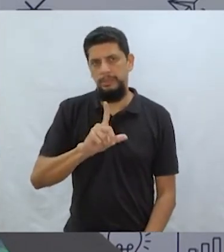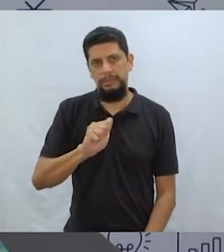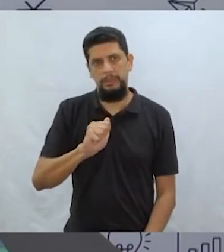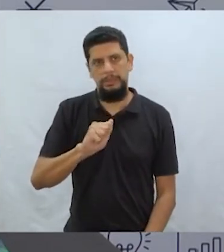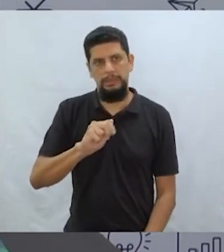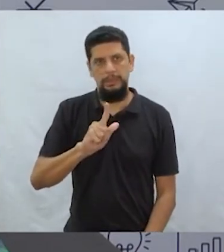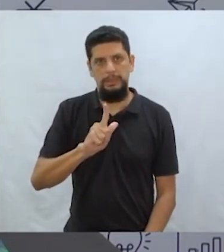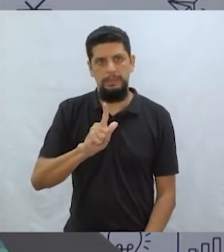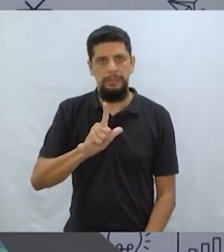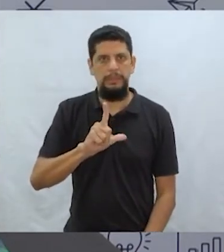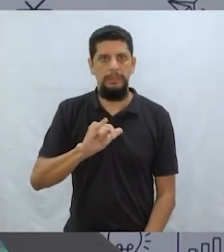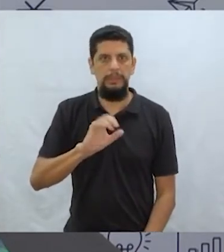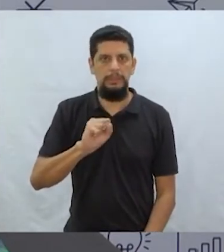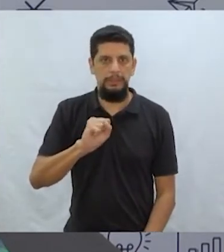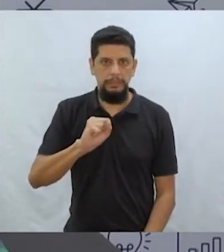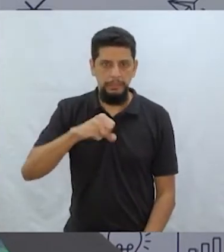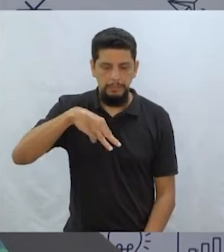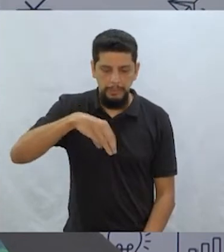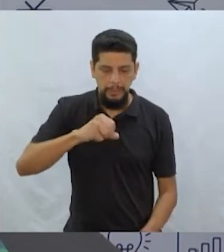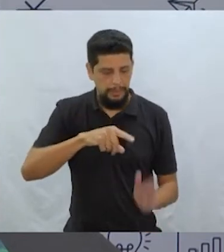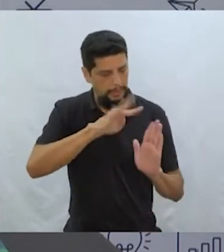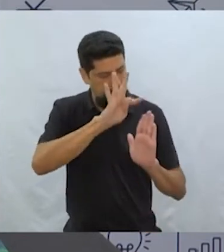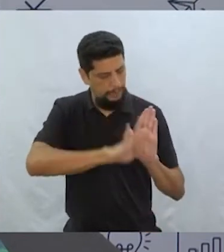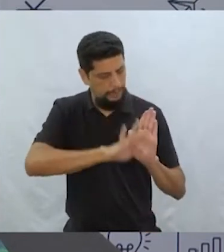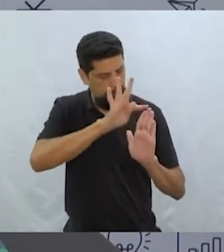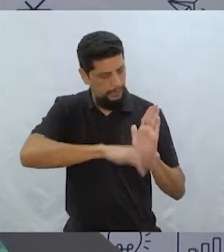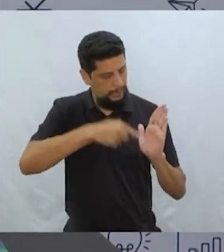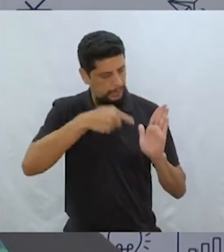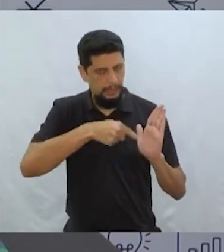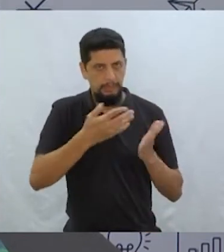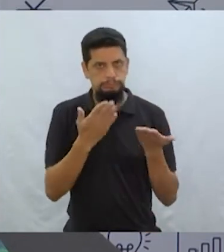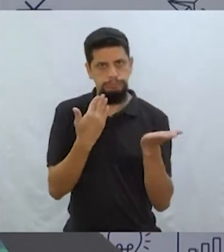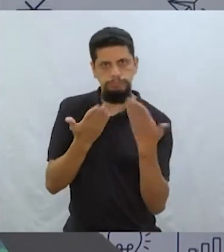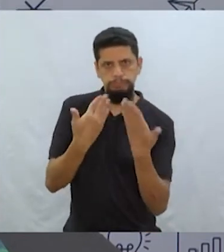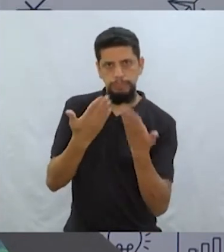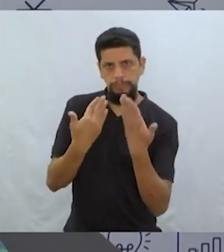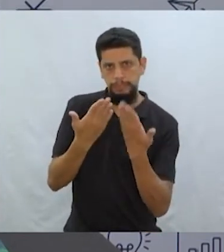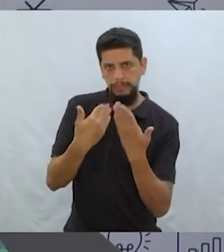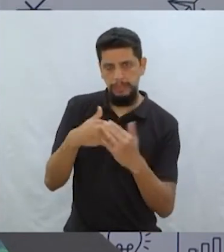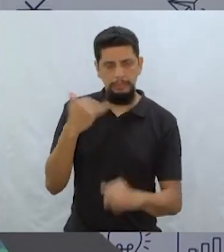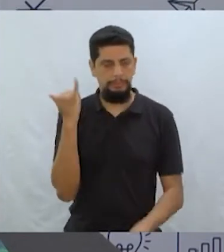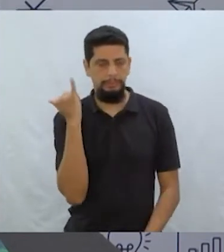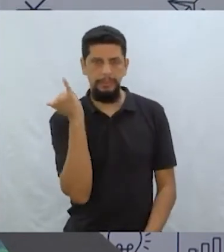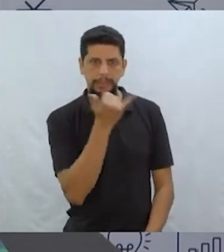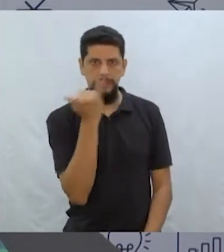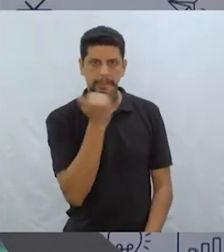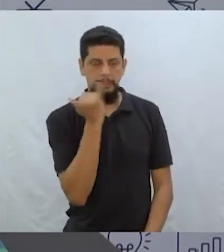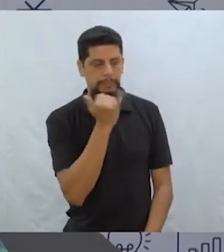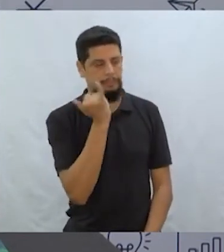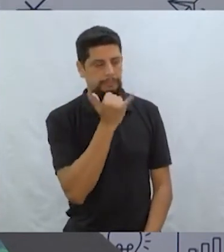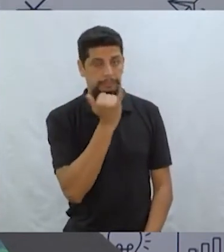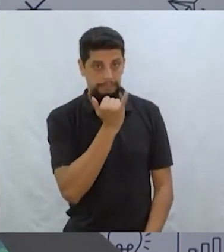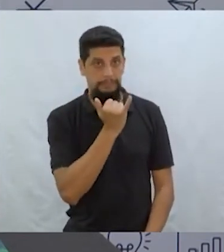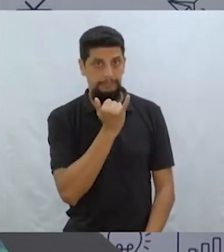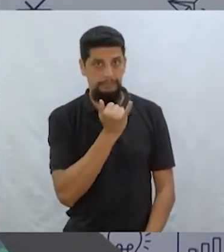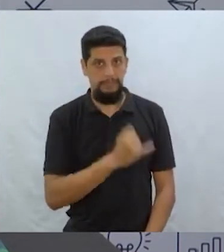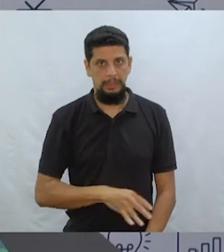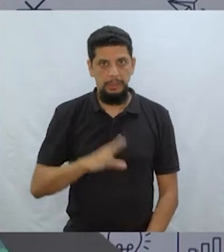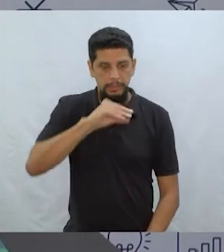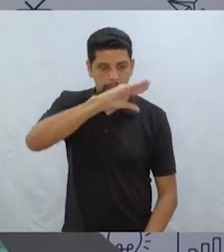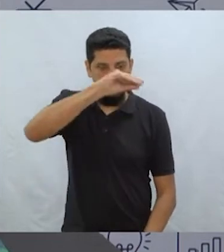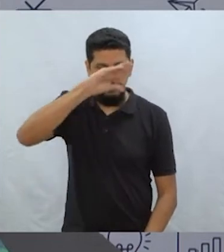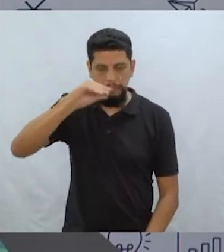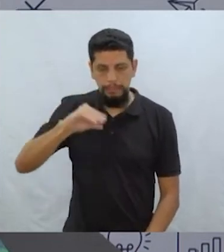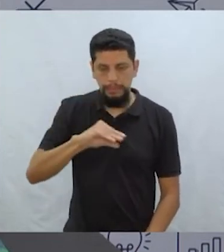ter nesse nosso texto nós vamos ter uma conversa porque lembram que o conto é como se ele fosse contado mesmo